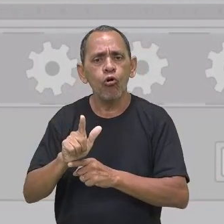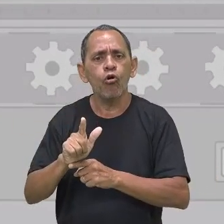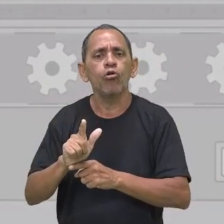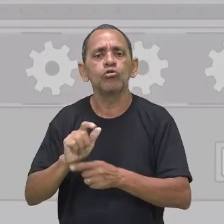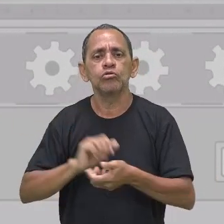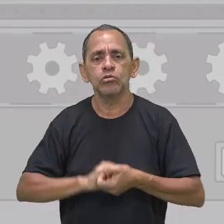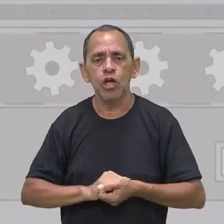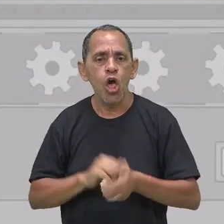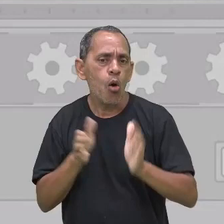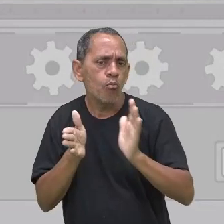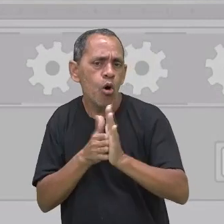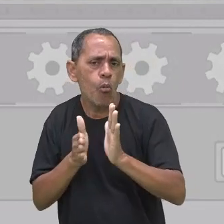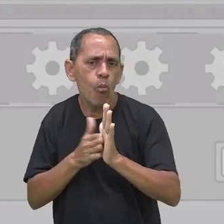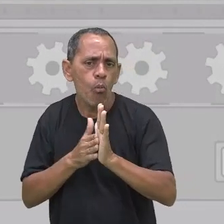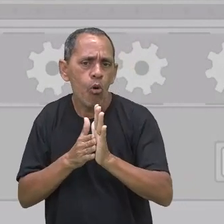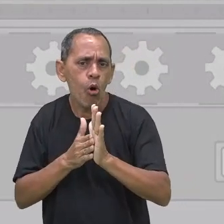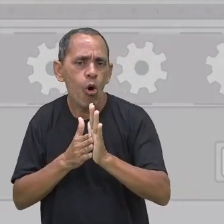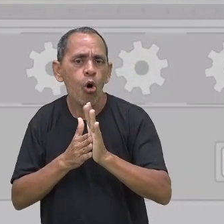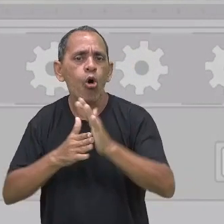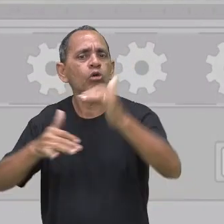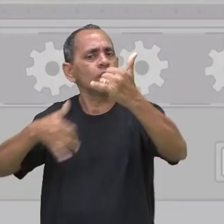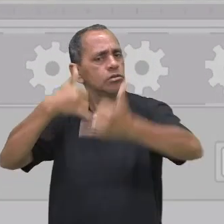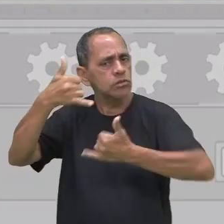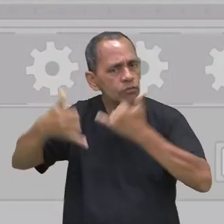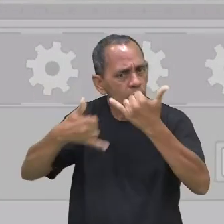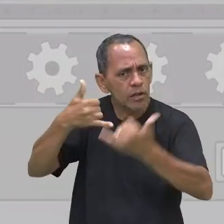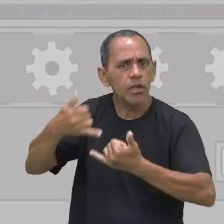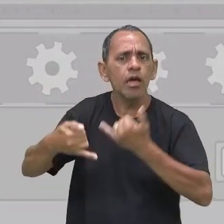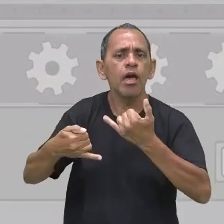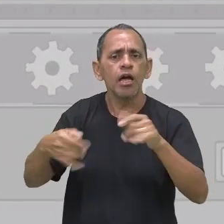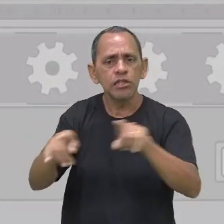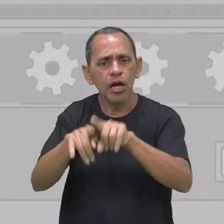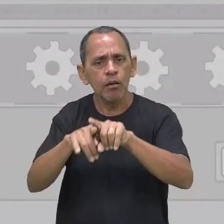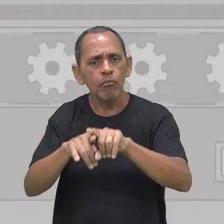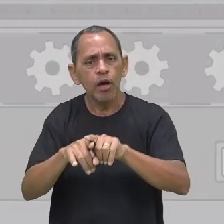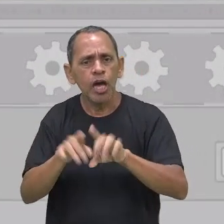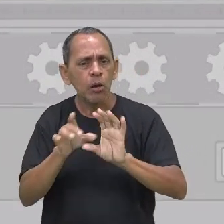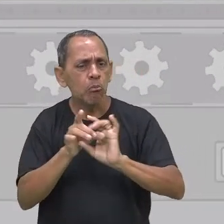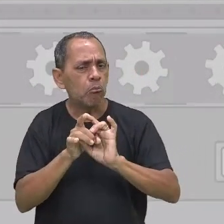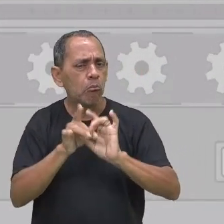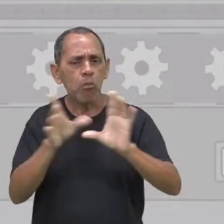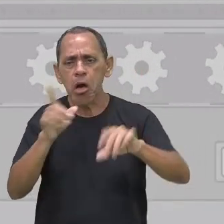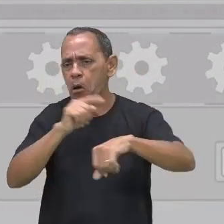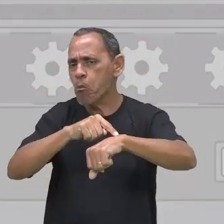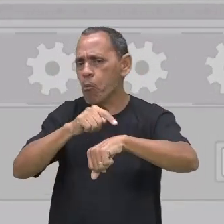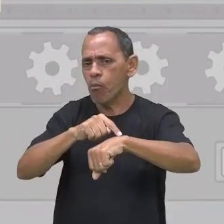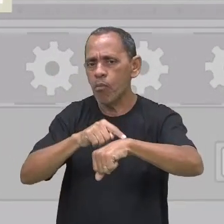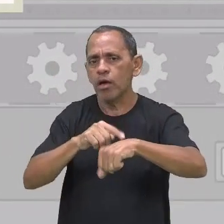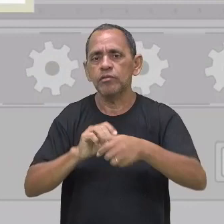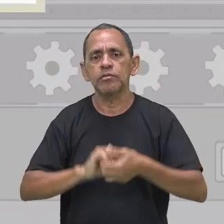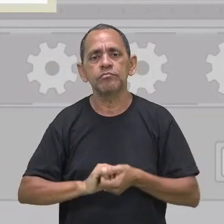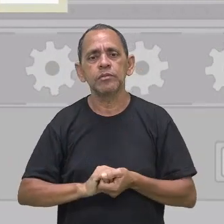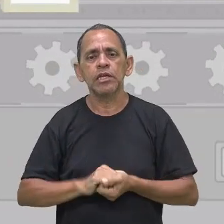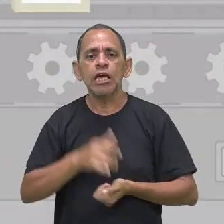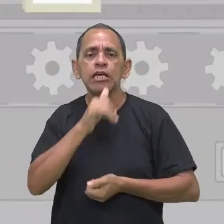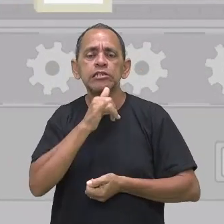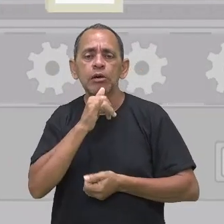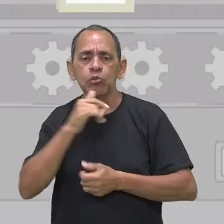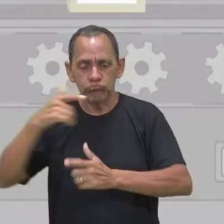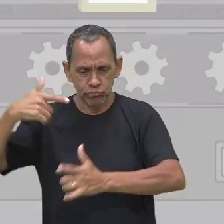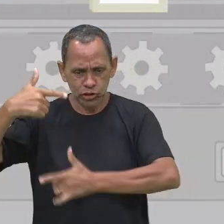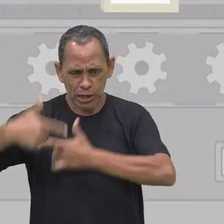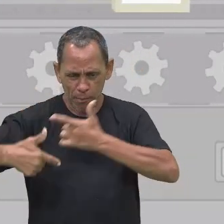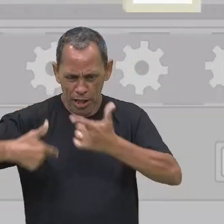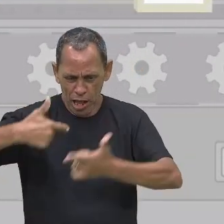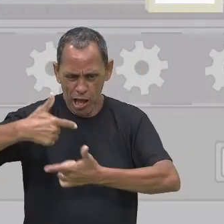entretenimento e diversão às pessoas para seus momentos de lazer. Então vejam, o trabalhador que trabalha a